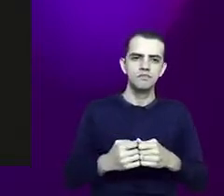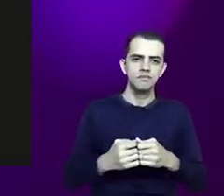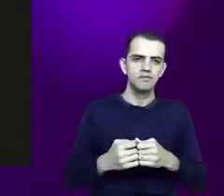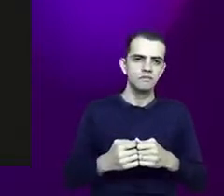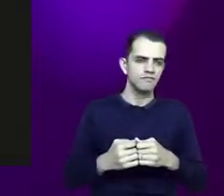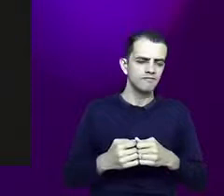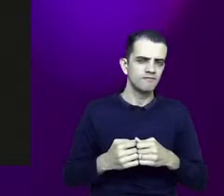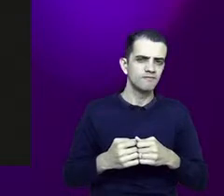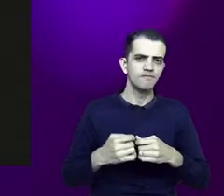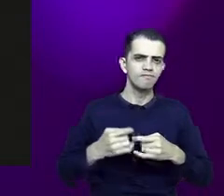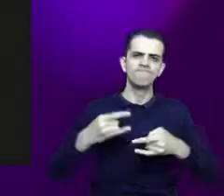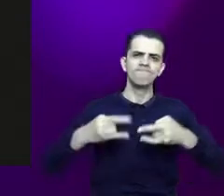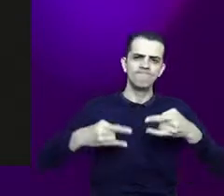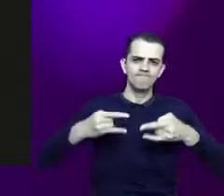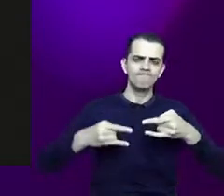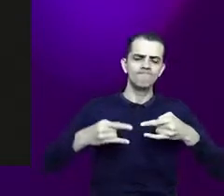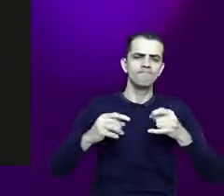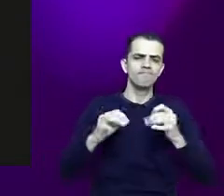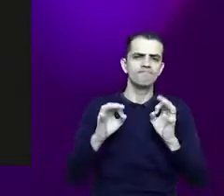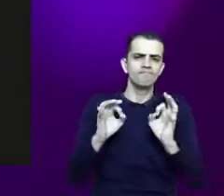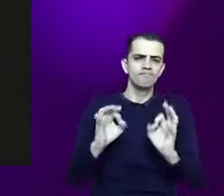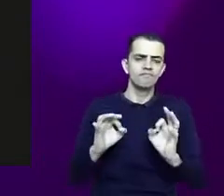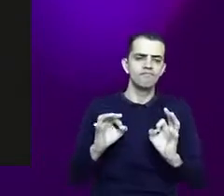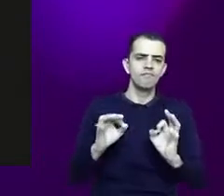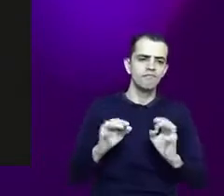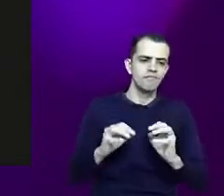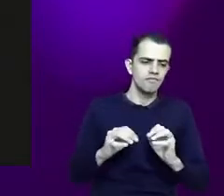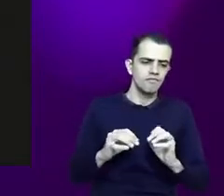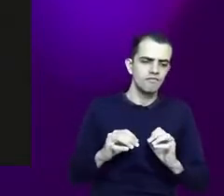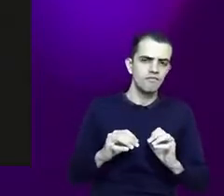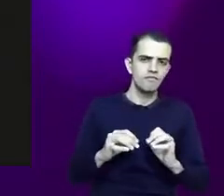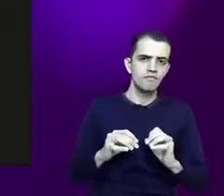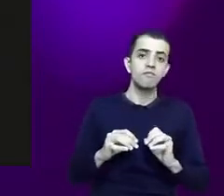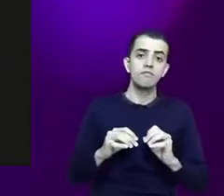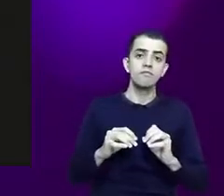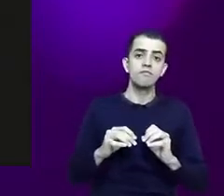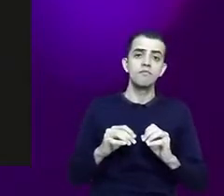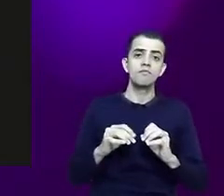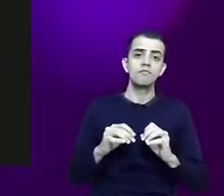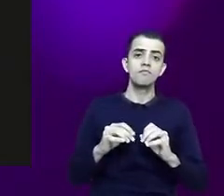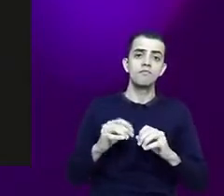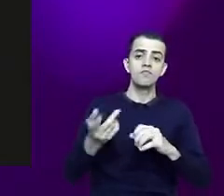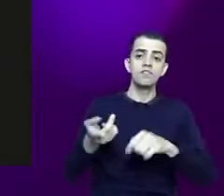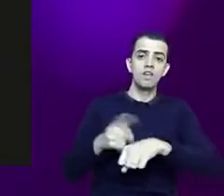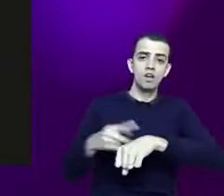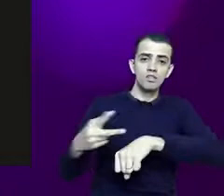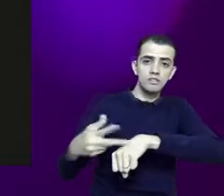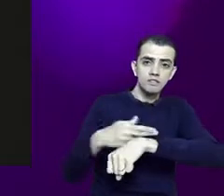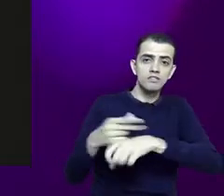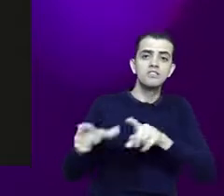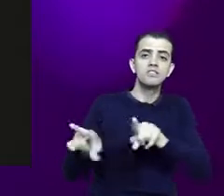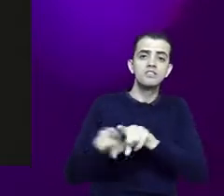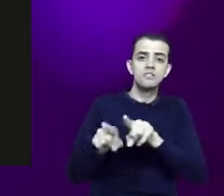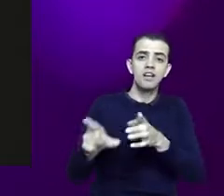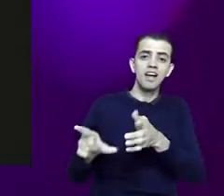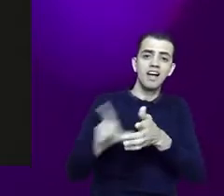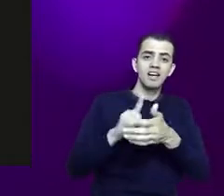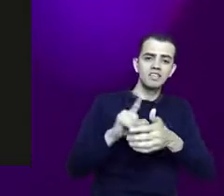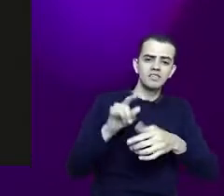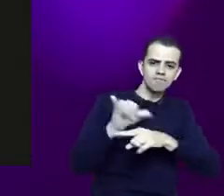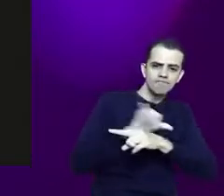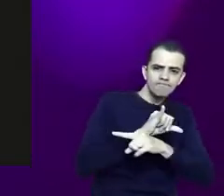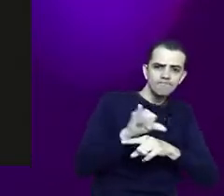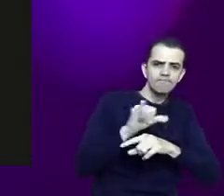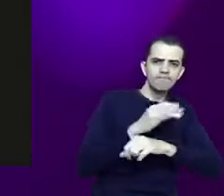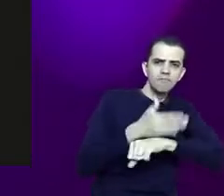sem sombra de dúvida, não só na fresagem, quanto na impacção, quanto no planejamento. É muito mais seguro